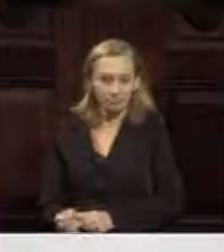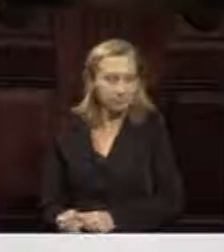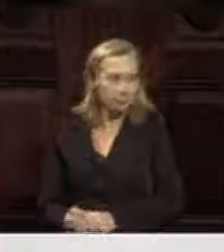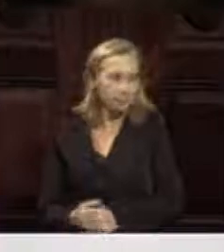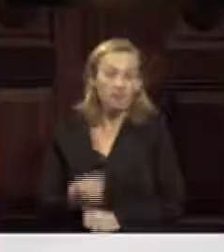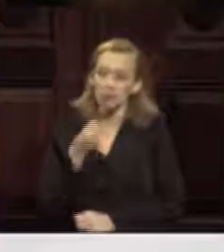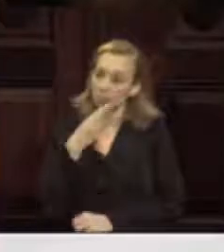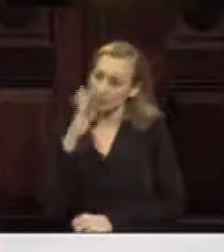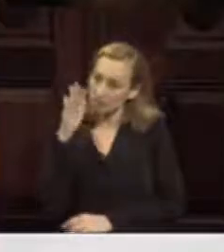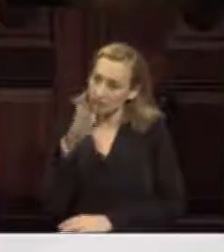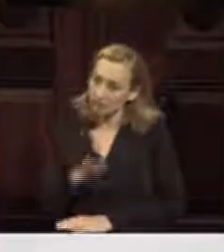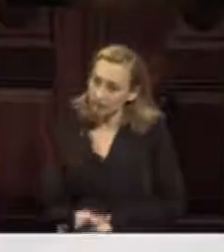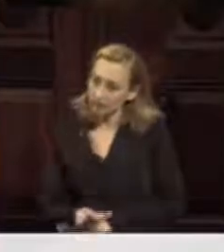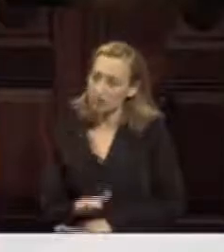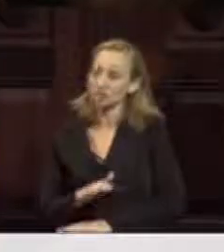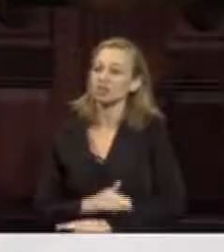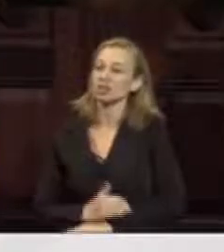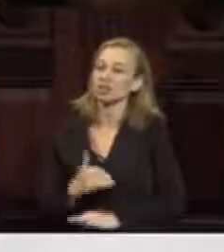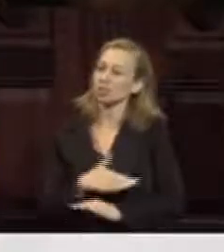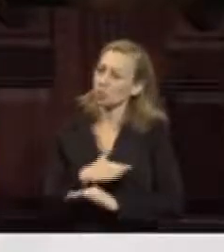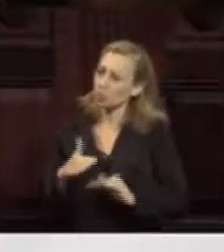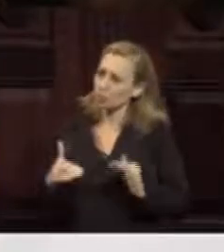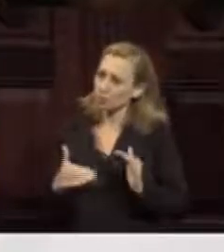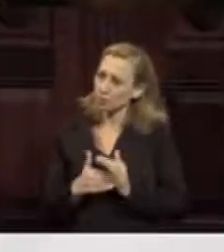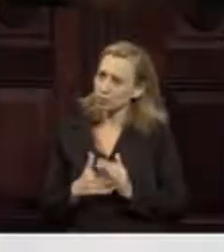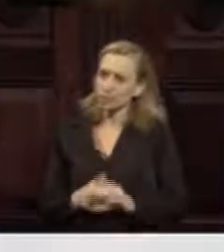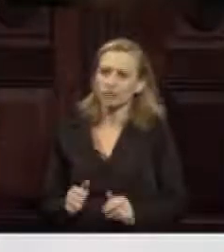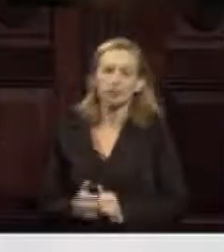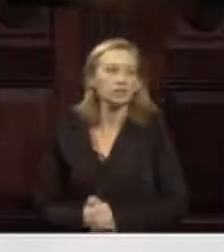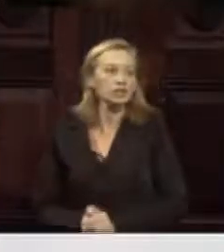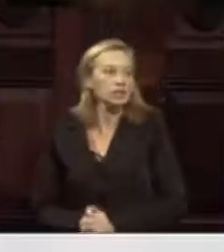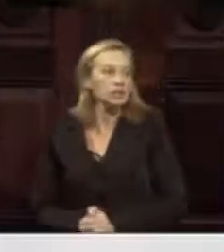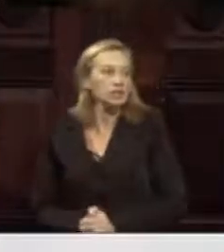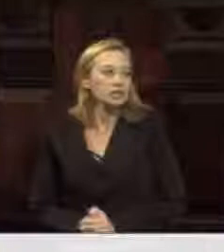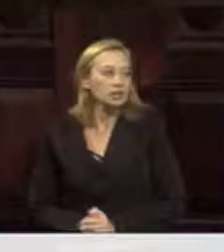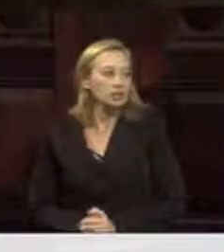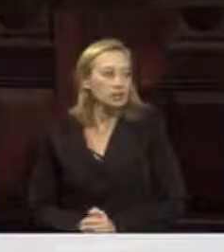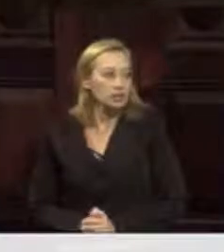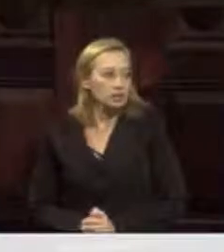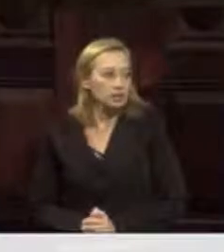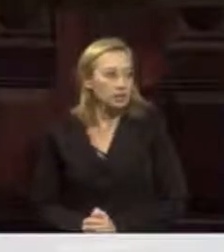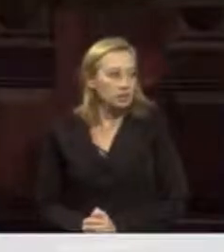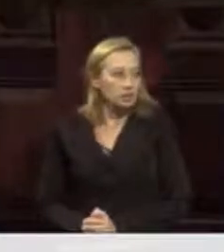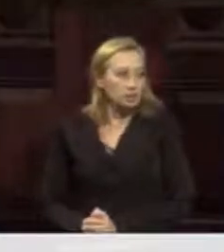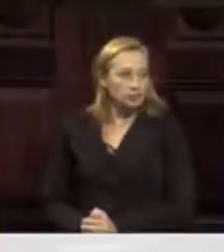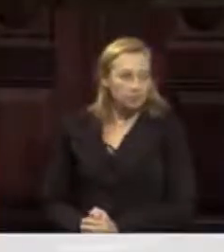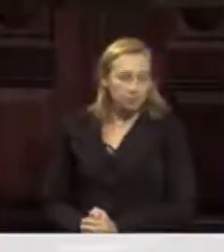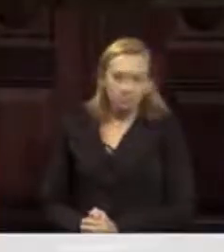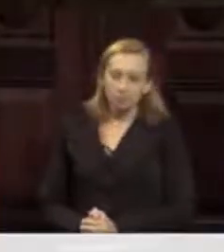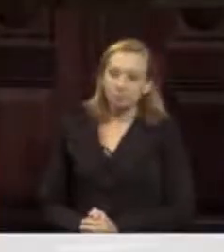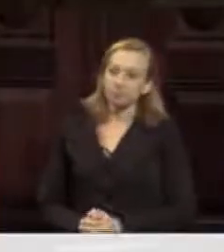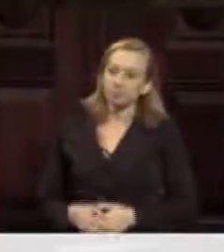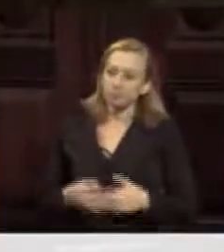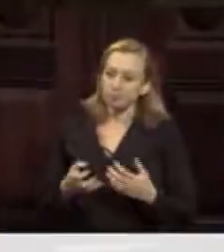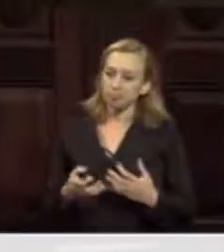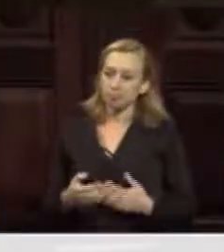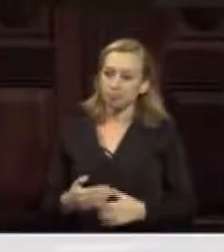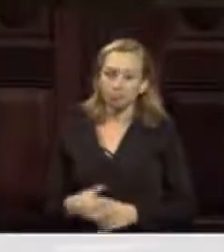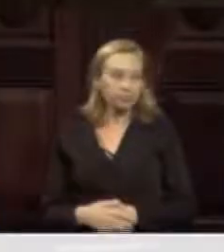Boa tarde a todas e todos. Eu quero cumprimentar a nossa presidente em exercício, deputada